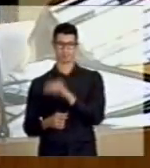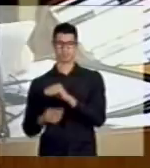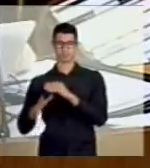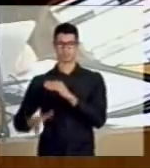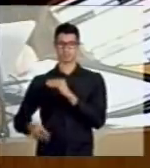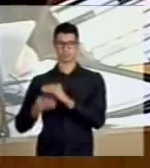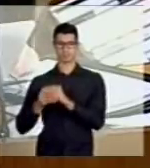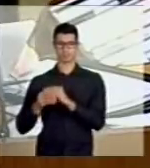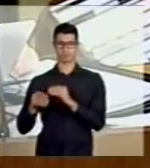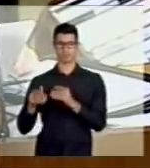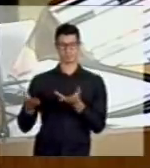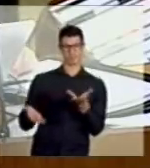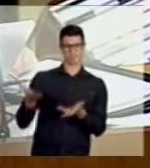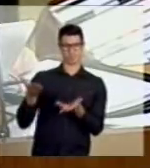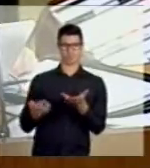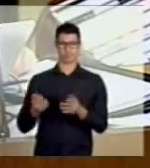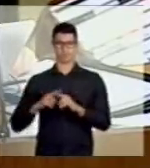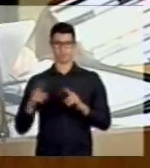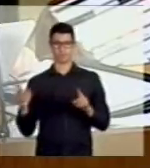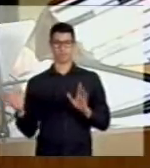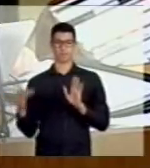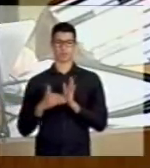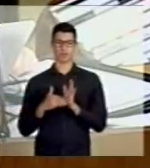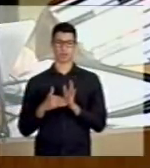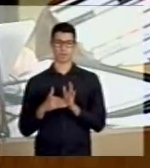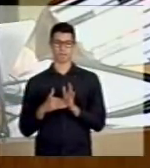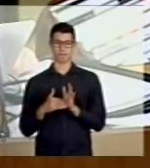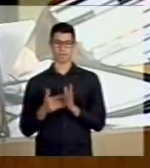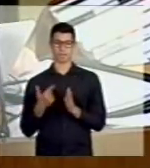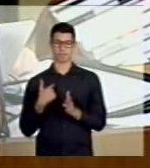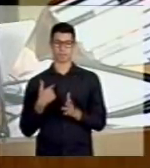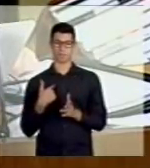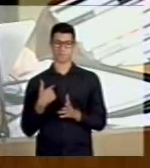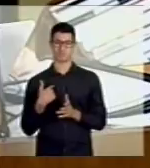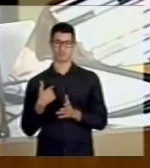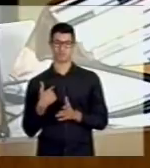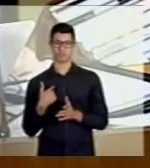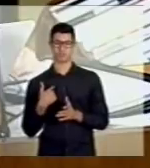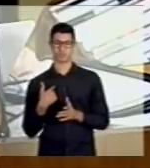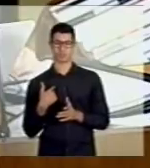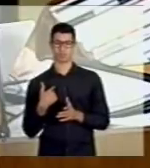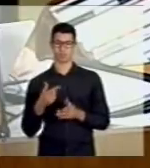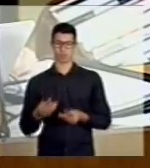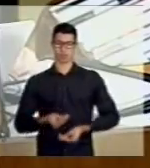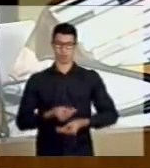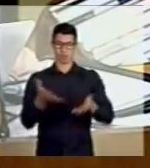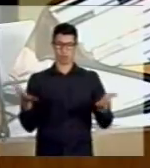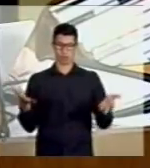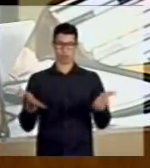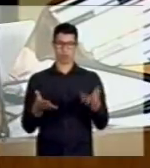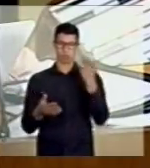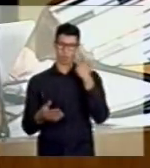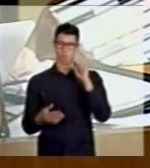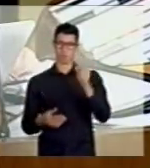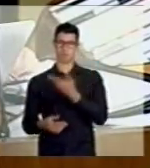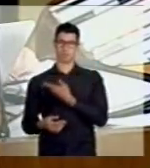ementa, que está um pouco alentada, mas até eu a distribuí desta forma para que